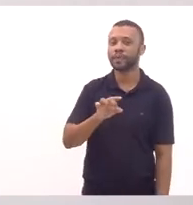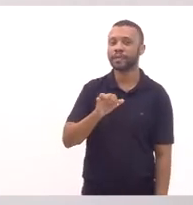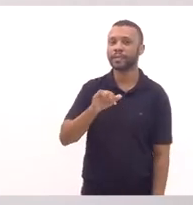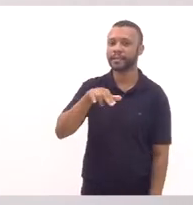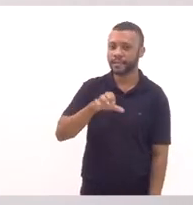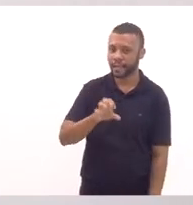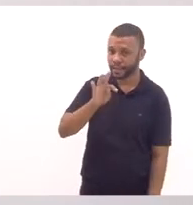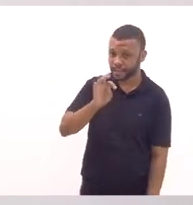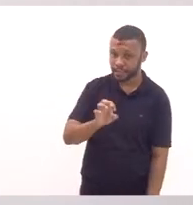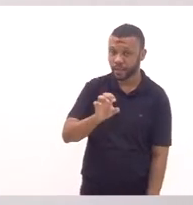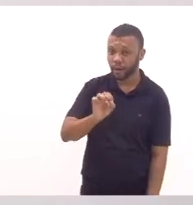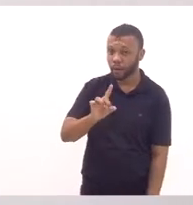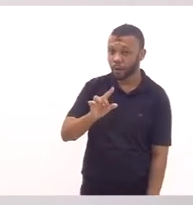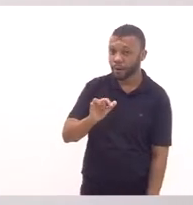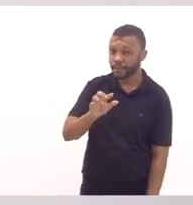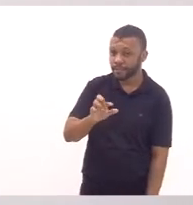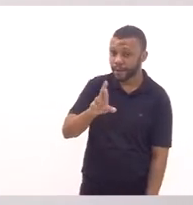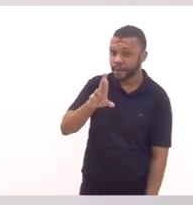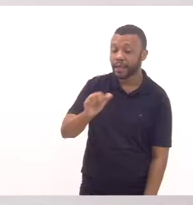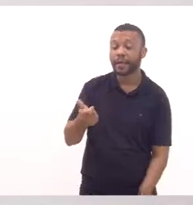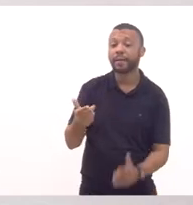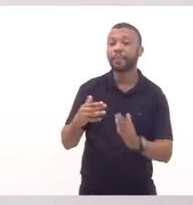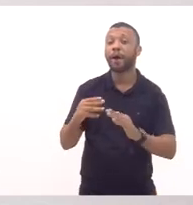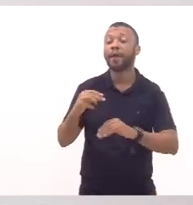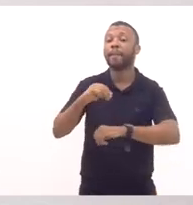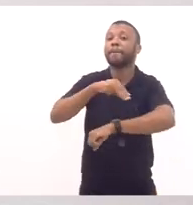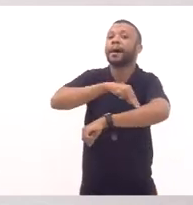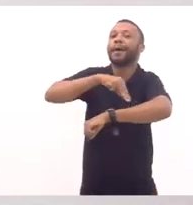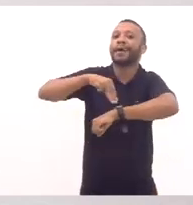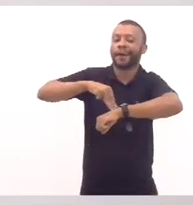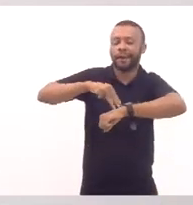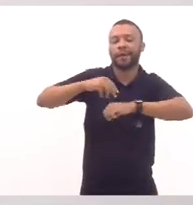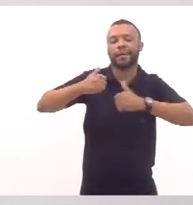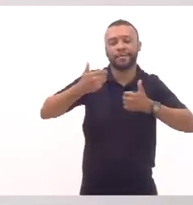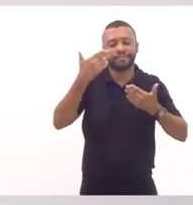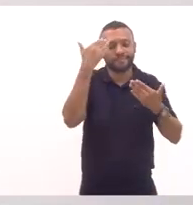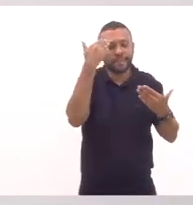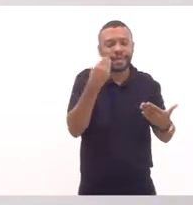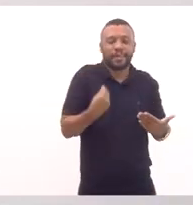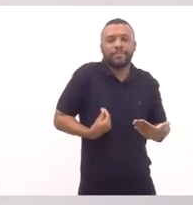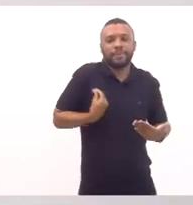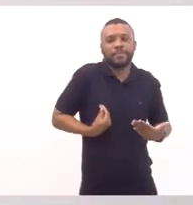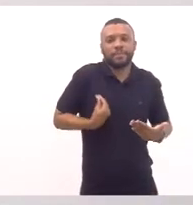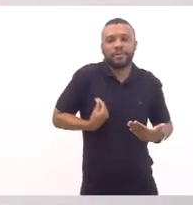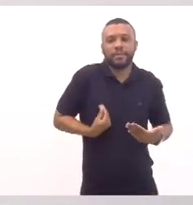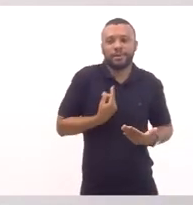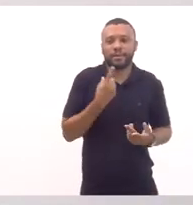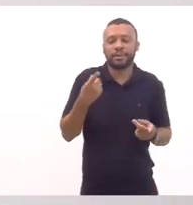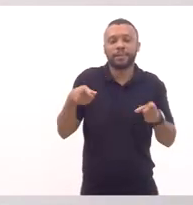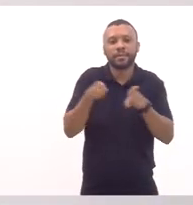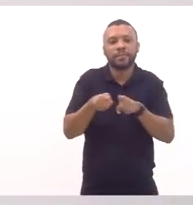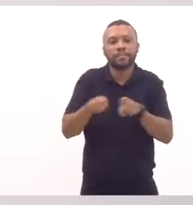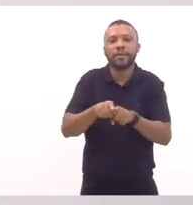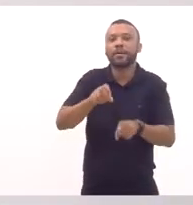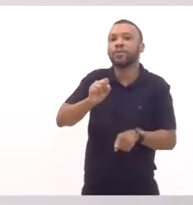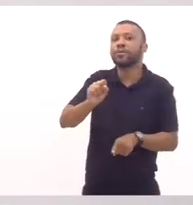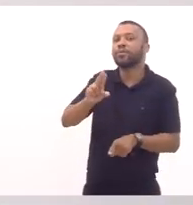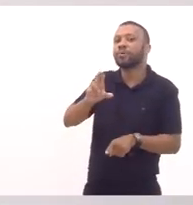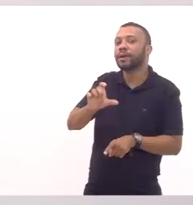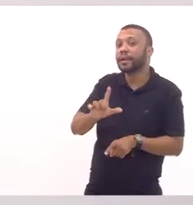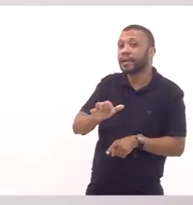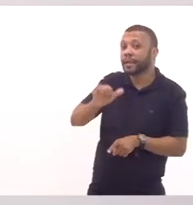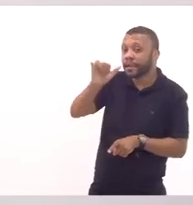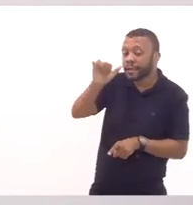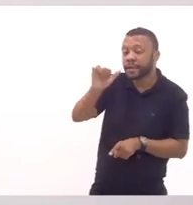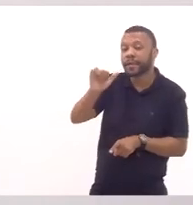é de Macaé também, um abraço. Obrigada aí pela presença. Sueli também, assessora da deputada